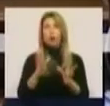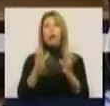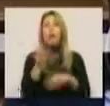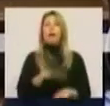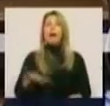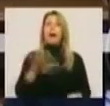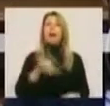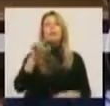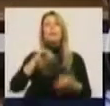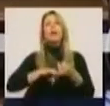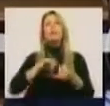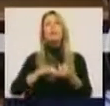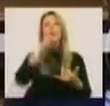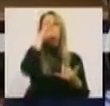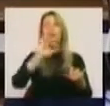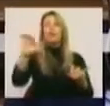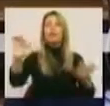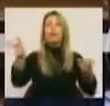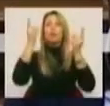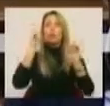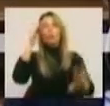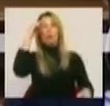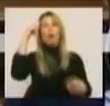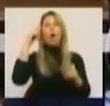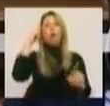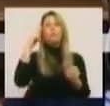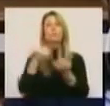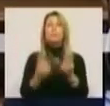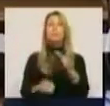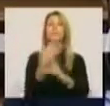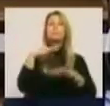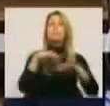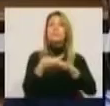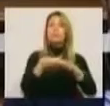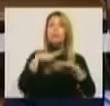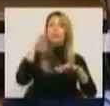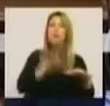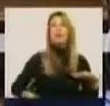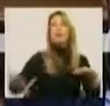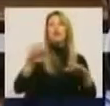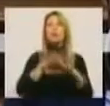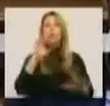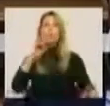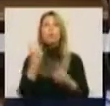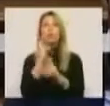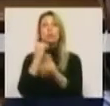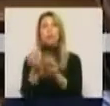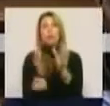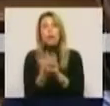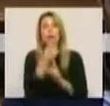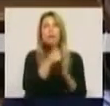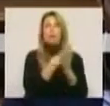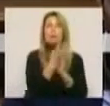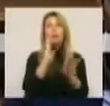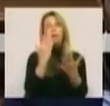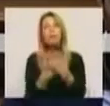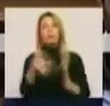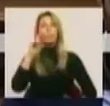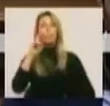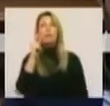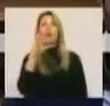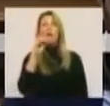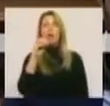associações não-governamentais, com o intuito de criação de uma rede nacional de monitorização e implementação de medidas que protejam os